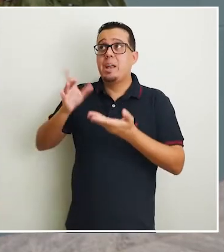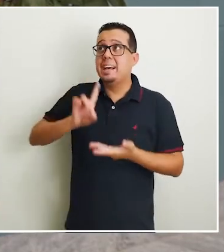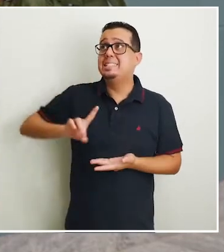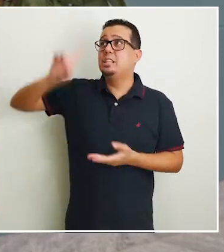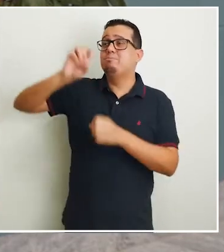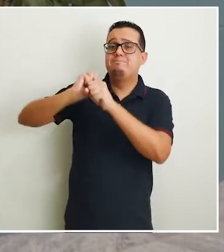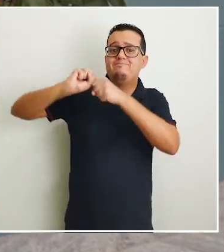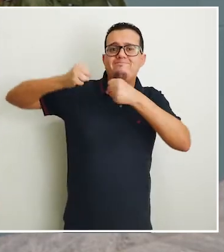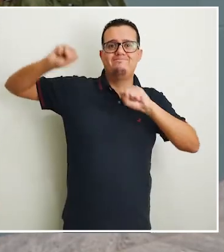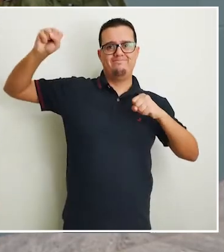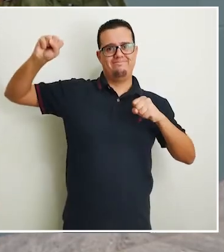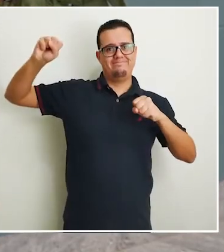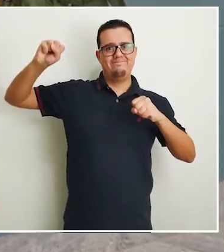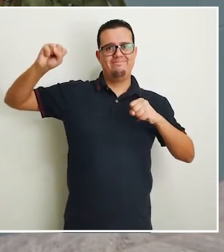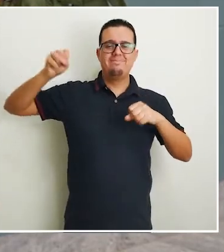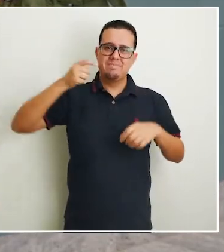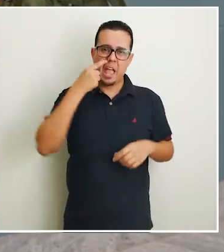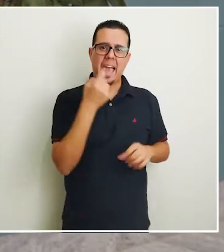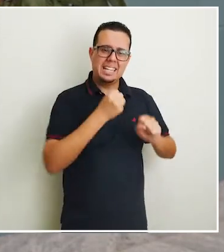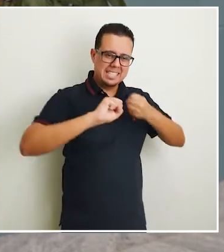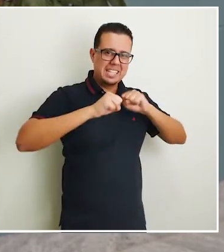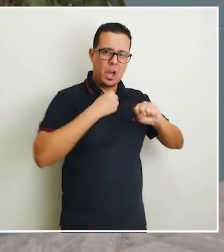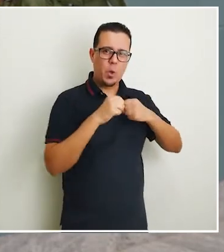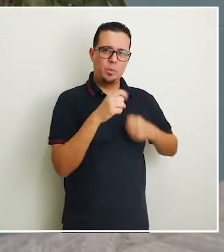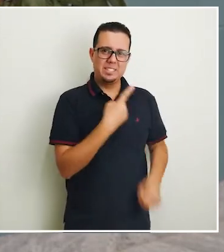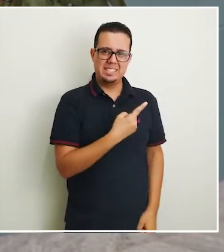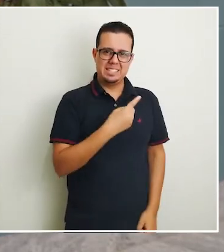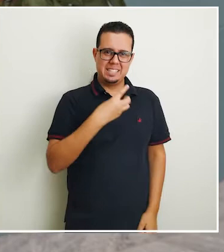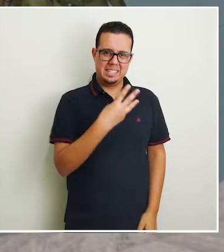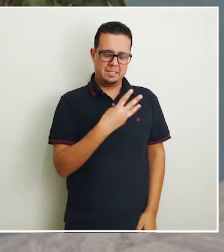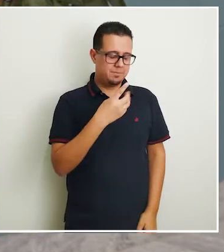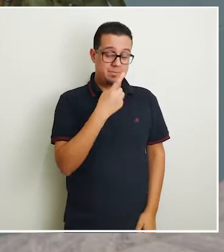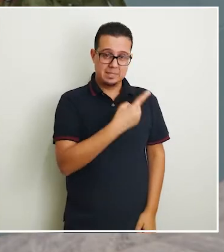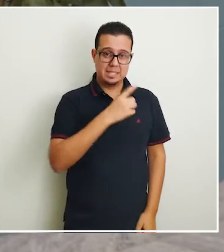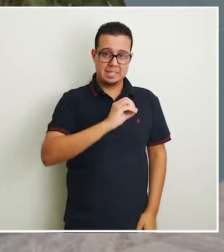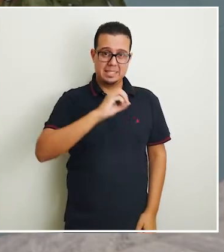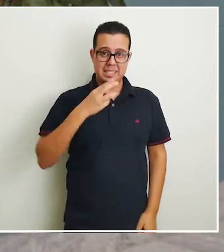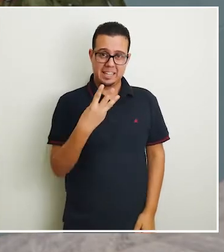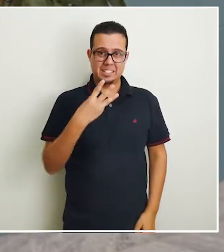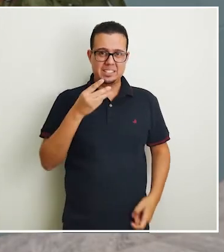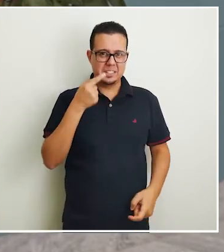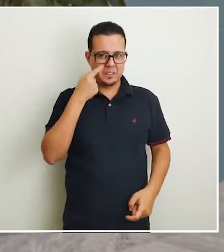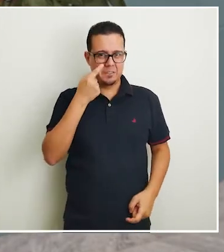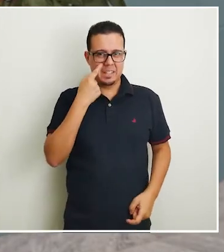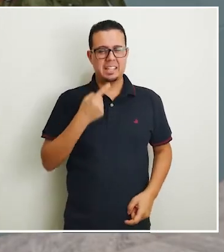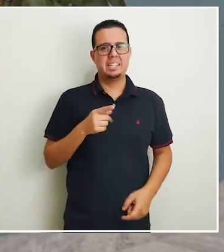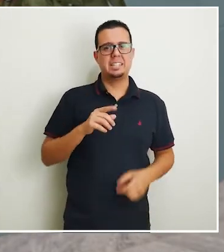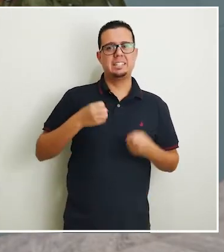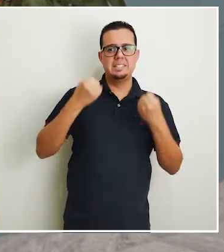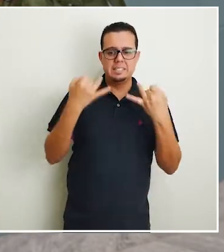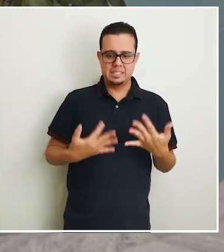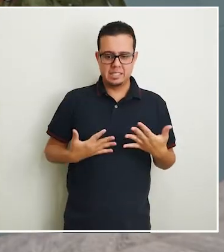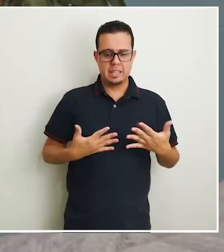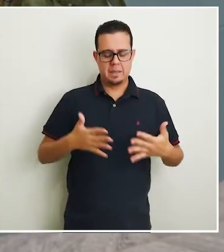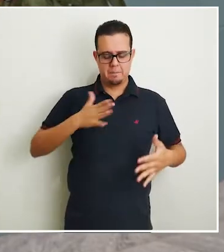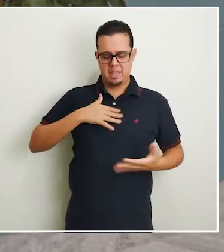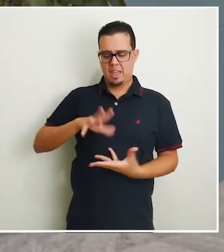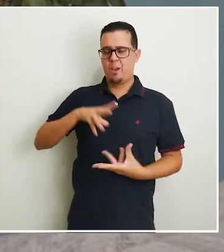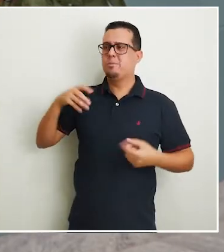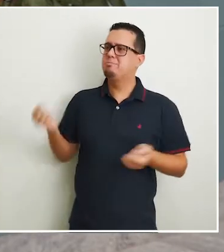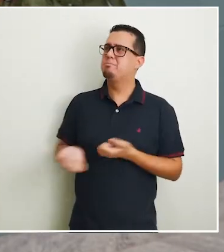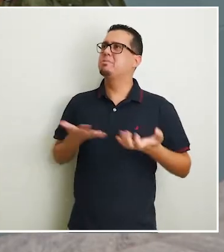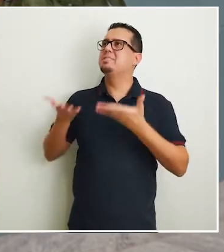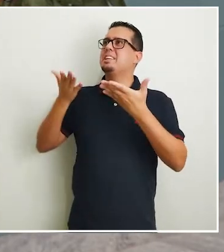Deus. Como o salmista expressou lá no Salmo 103, ele diz assim: bendiz, ó minha alma, ao Senhor,